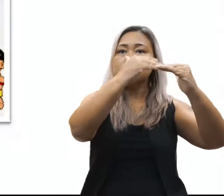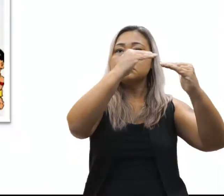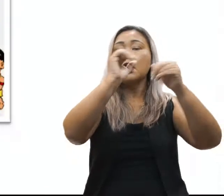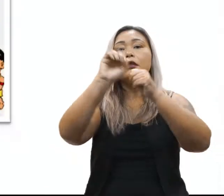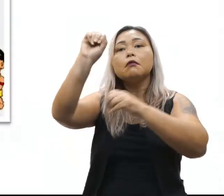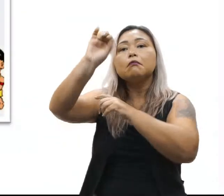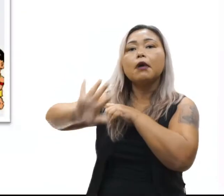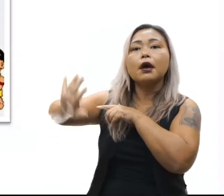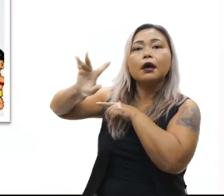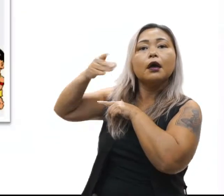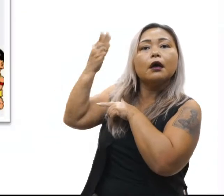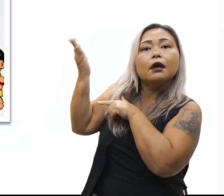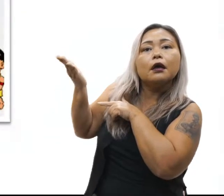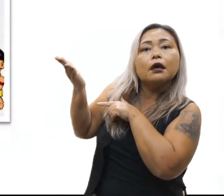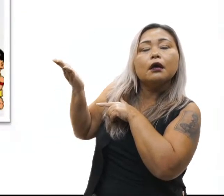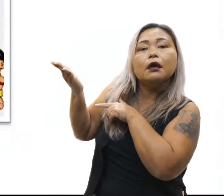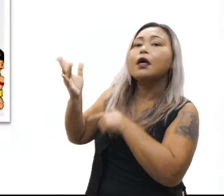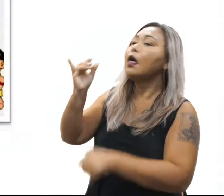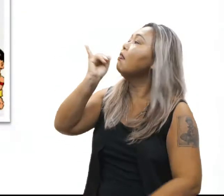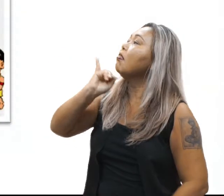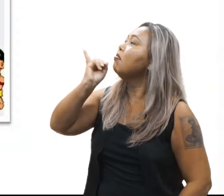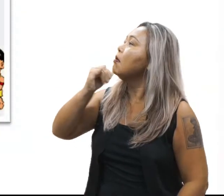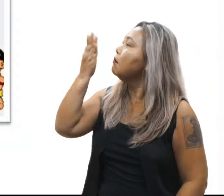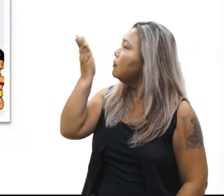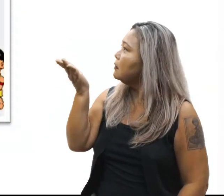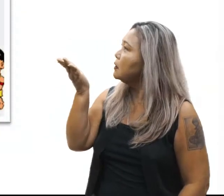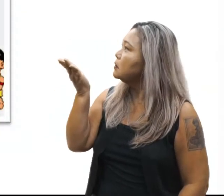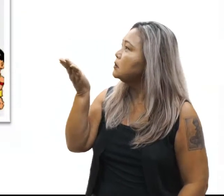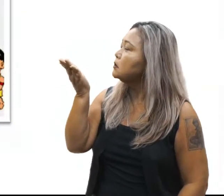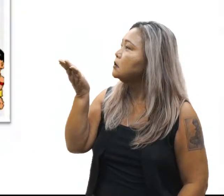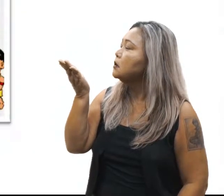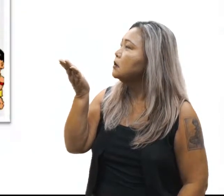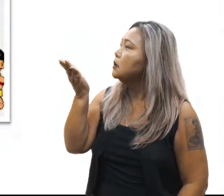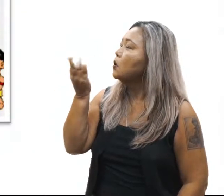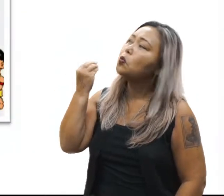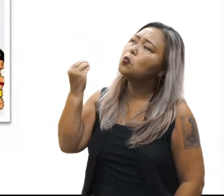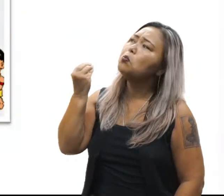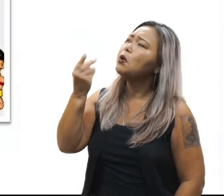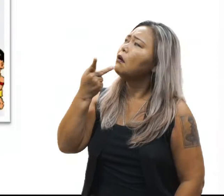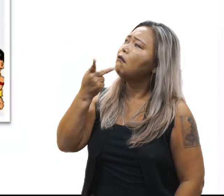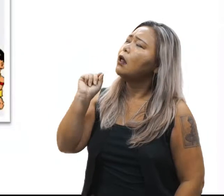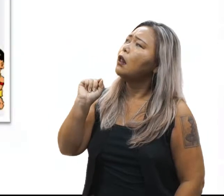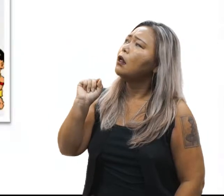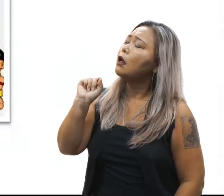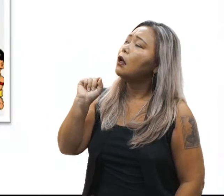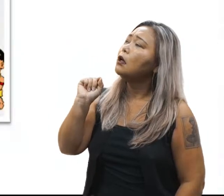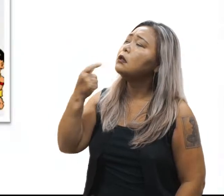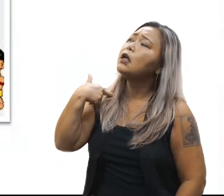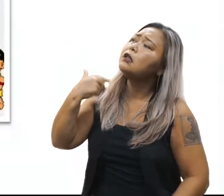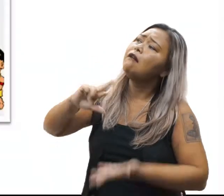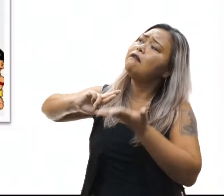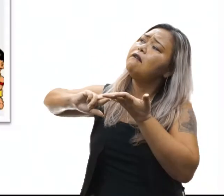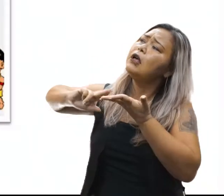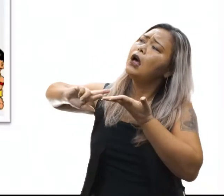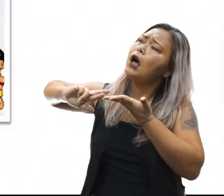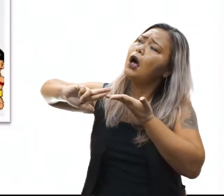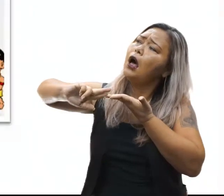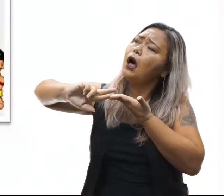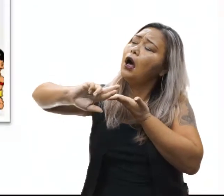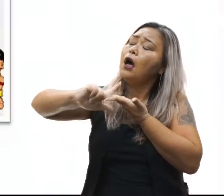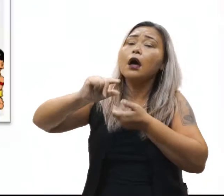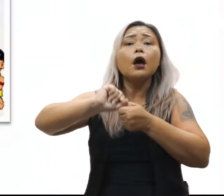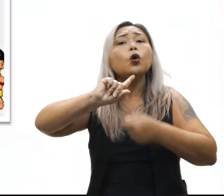para trazer uma exemplificação, como é que eu posso dizer, dessa diversidade que nós,